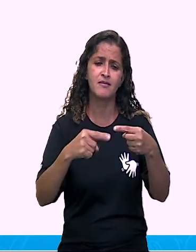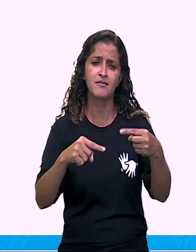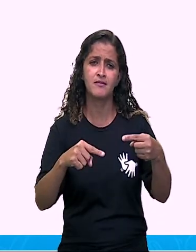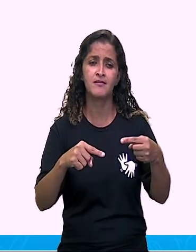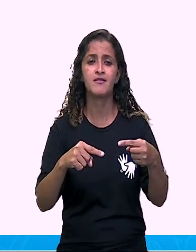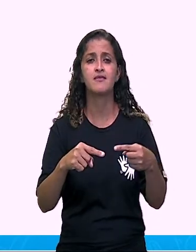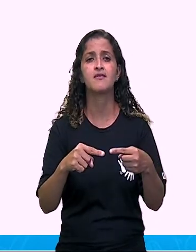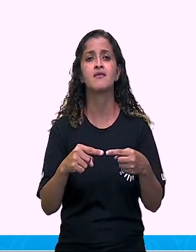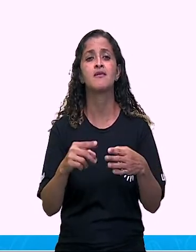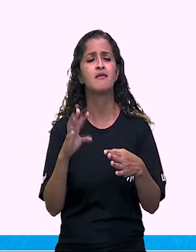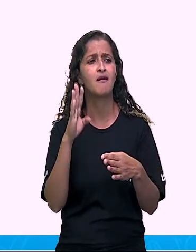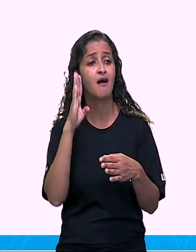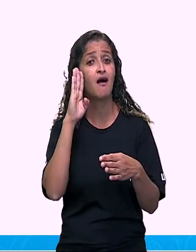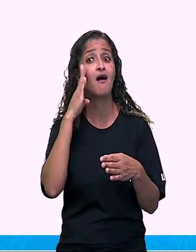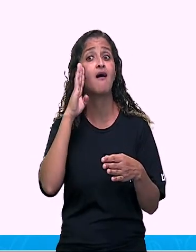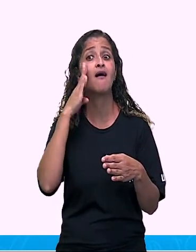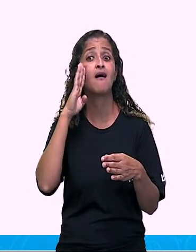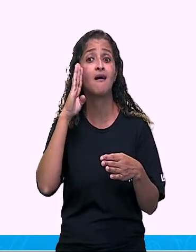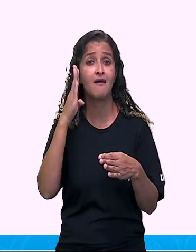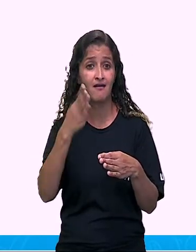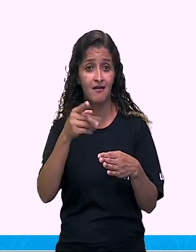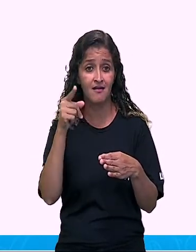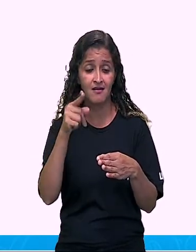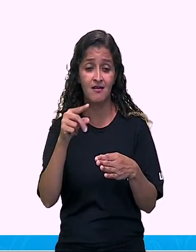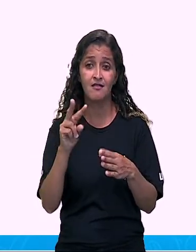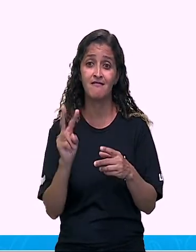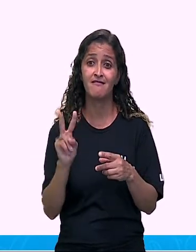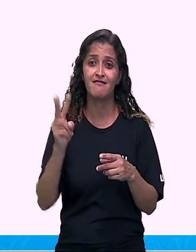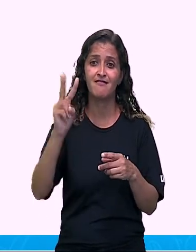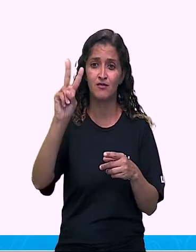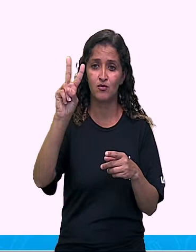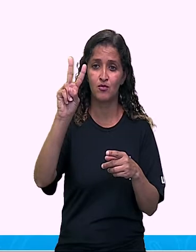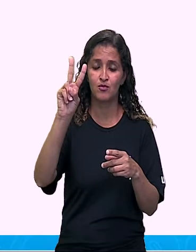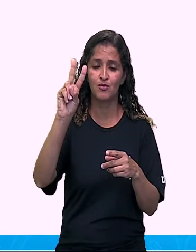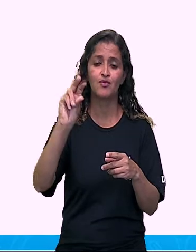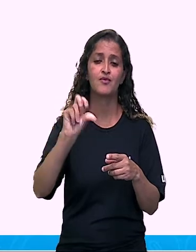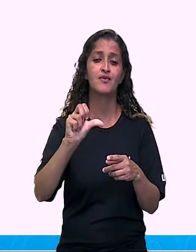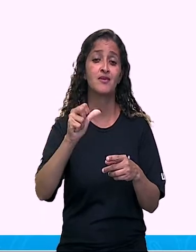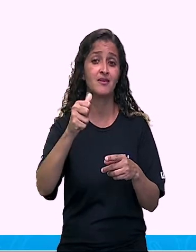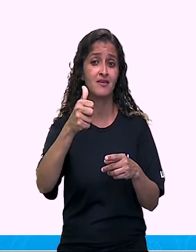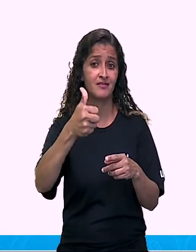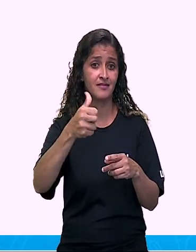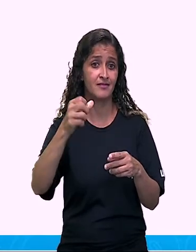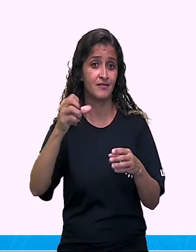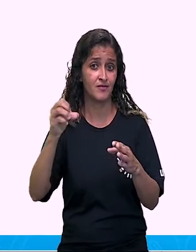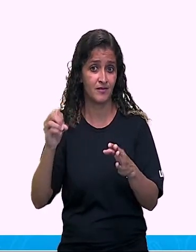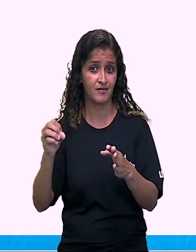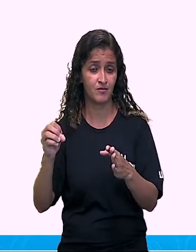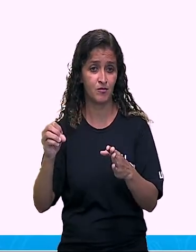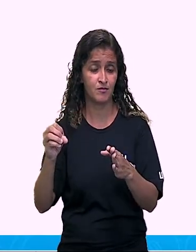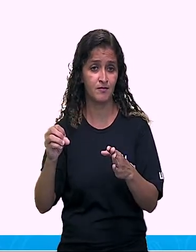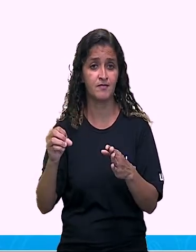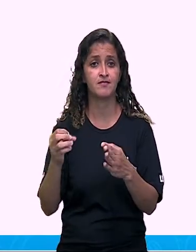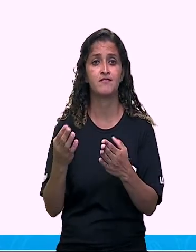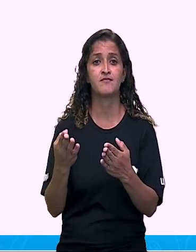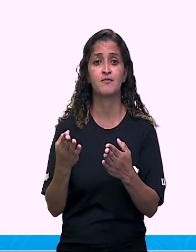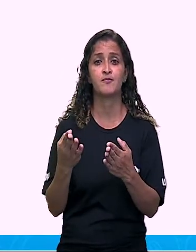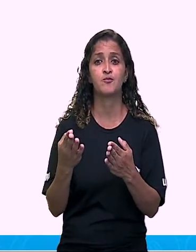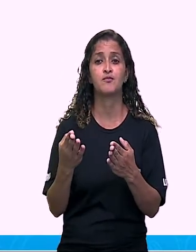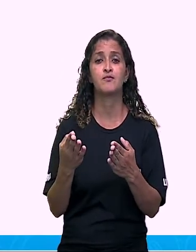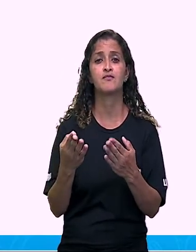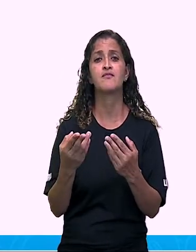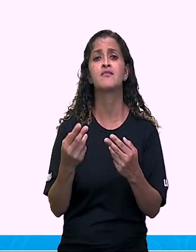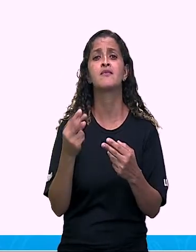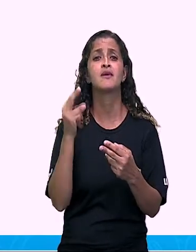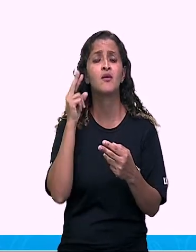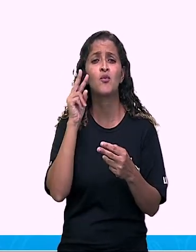dezena, você já compreende que ali ele vale 10. E aqui na unidade? Tá na casa da unidade é